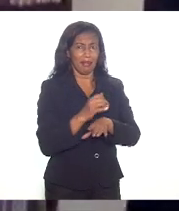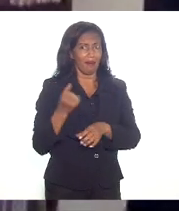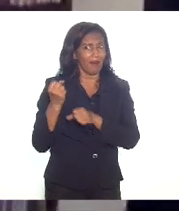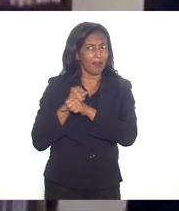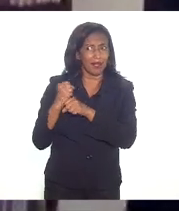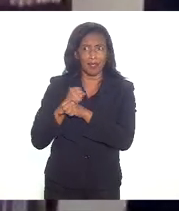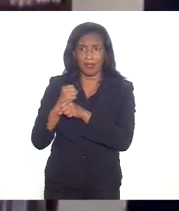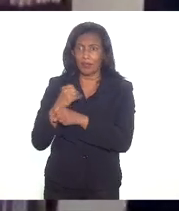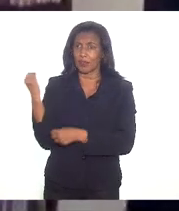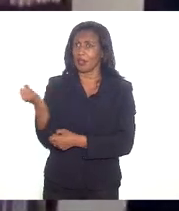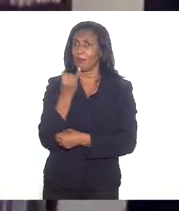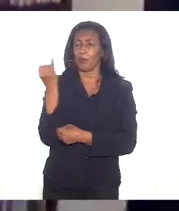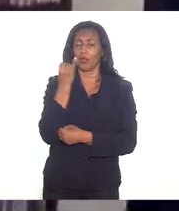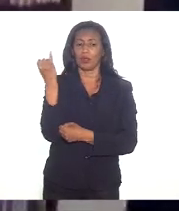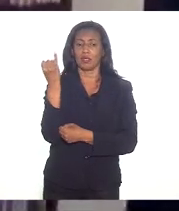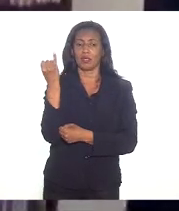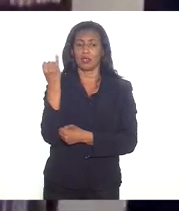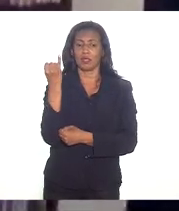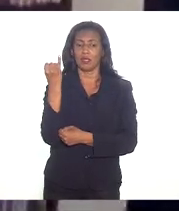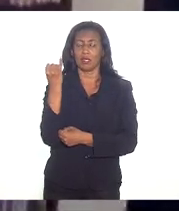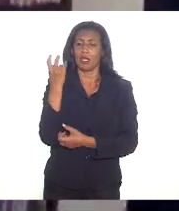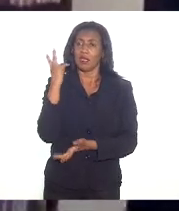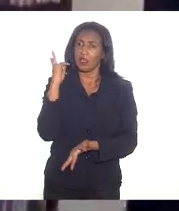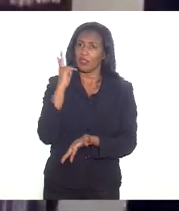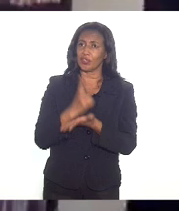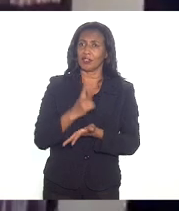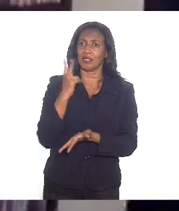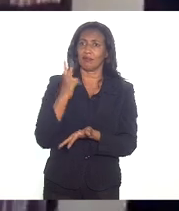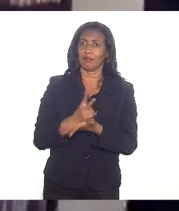anos que a gente fala sobre isso.